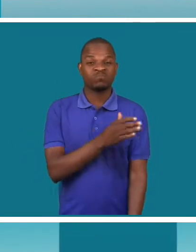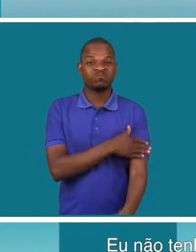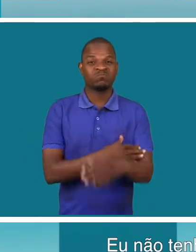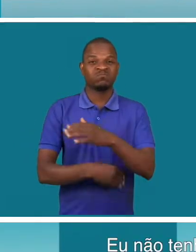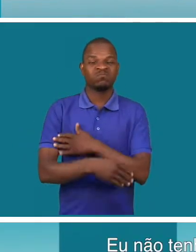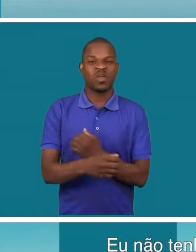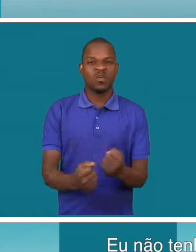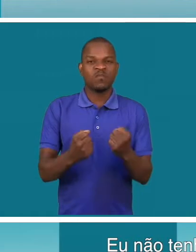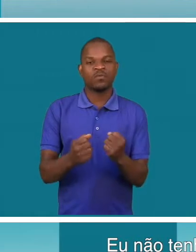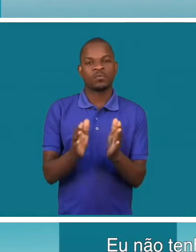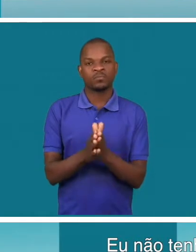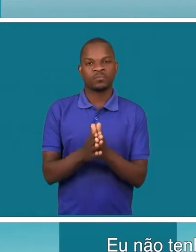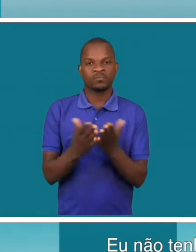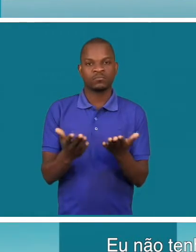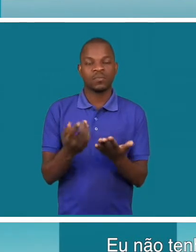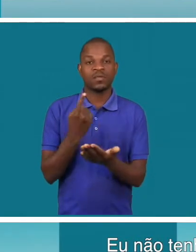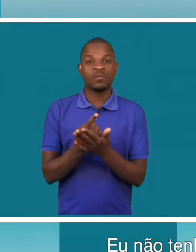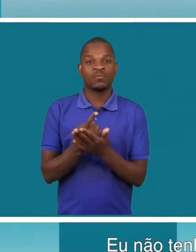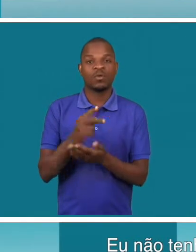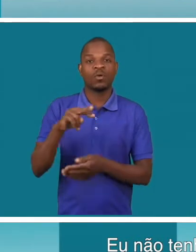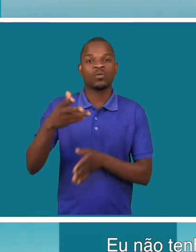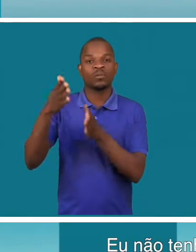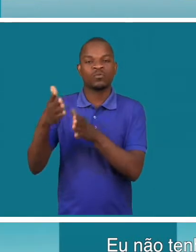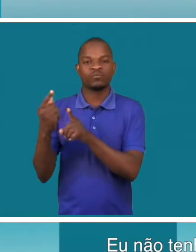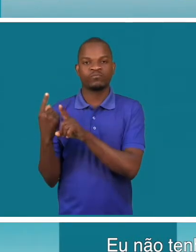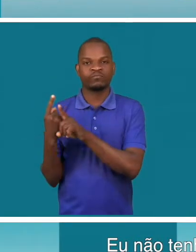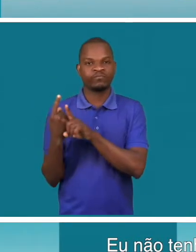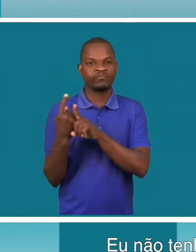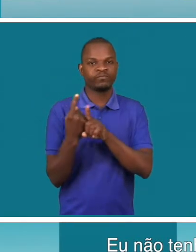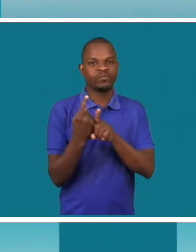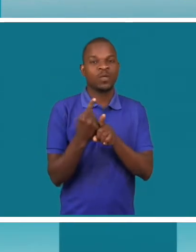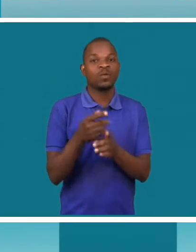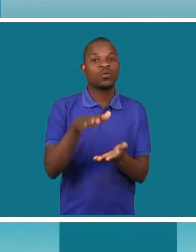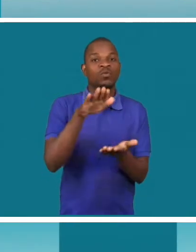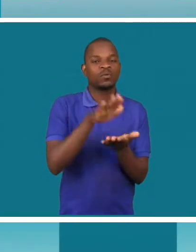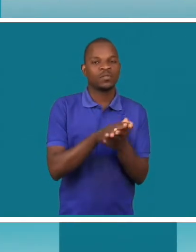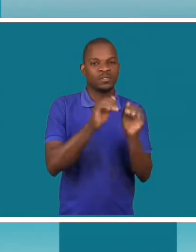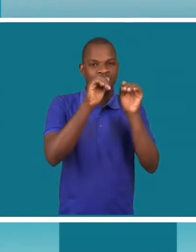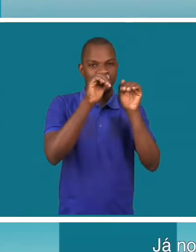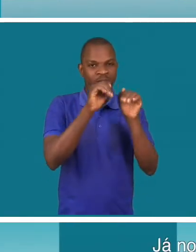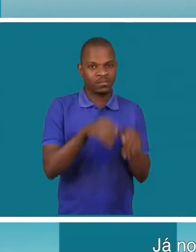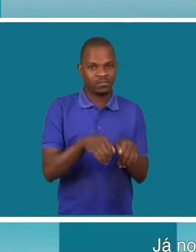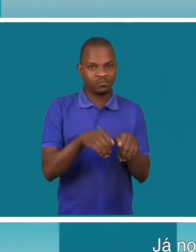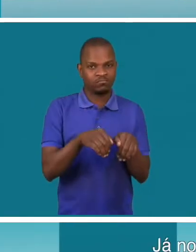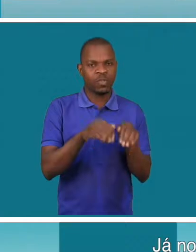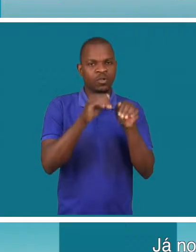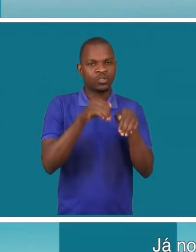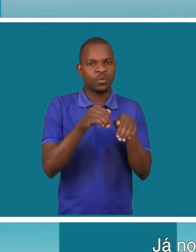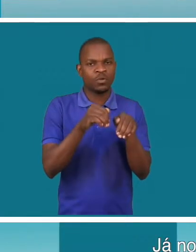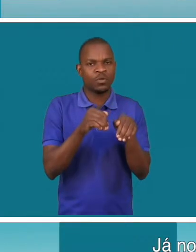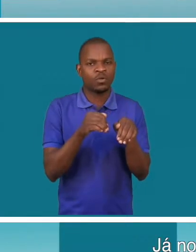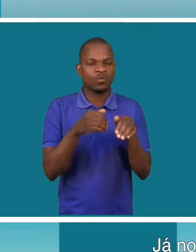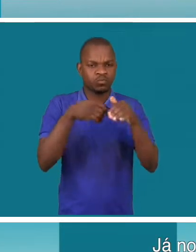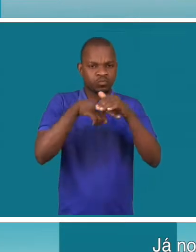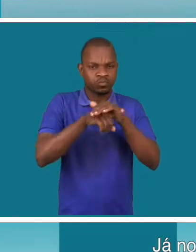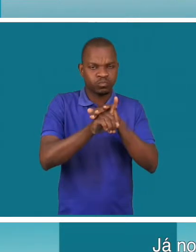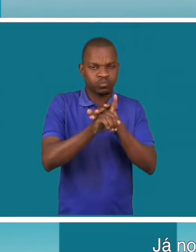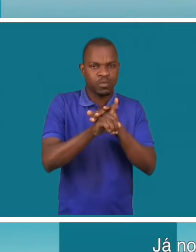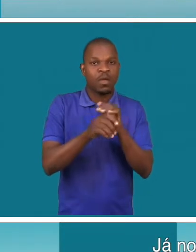muita força nos braços alguém tem que apanhar e até à paragem eu apago chapa eu apanhei um chapéu do